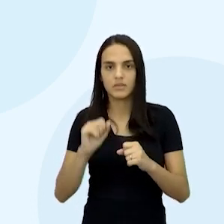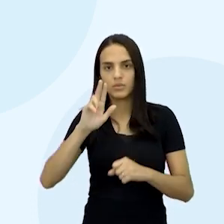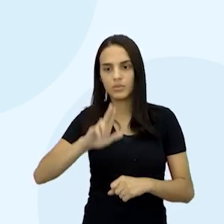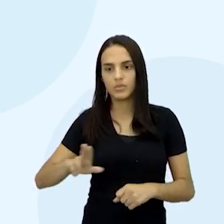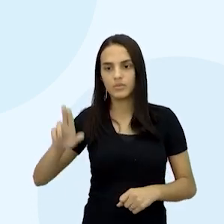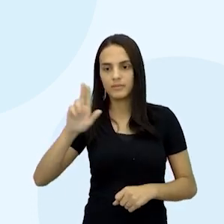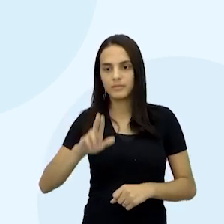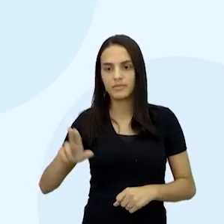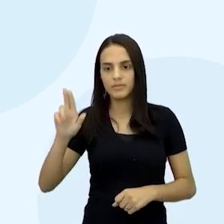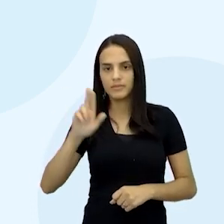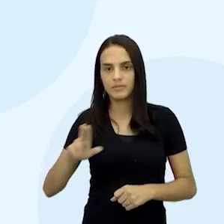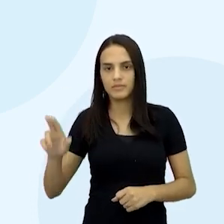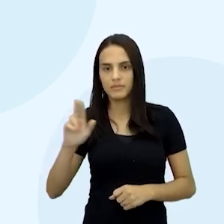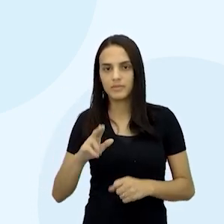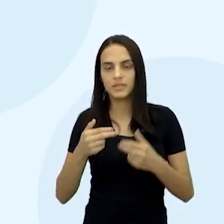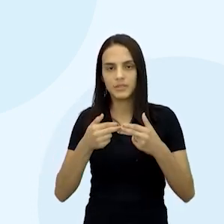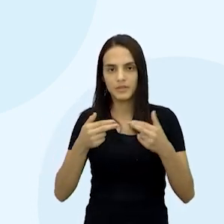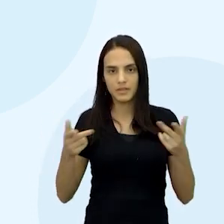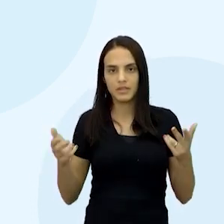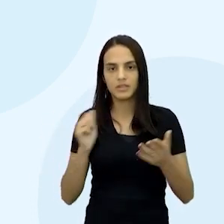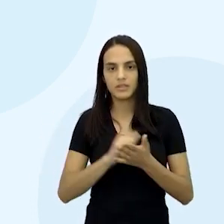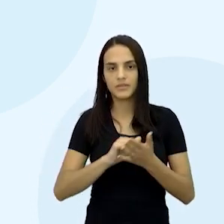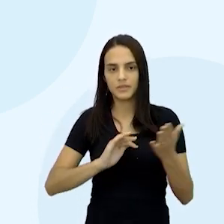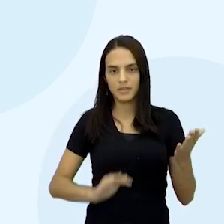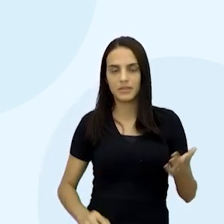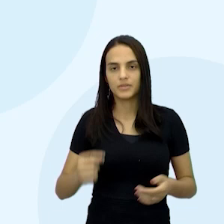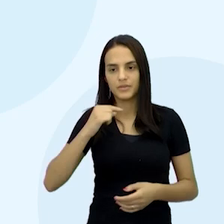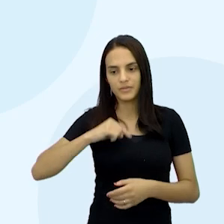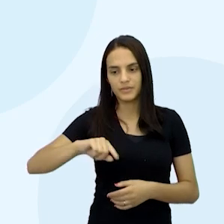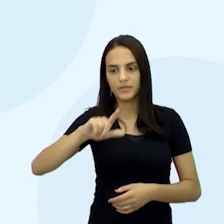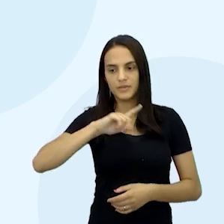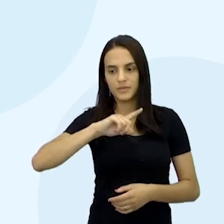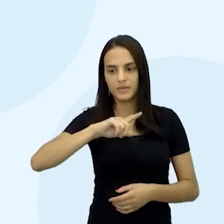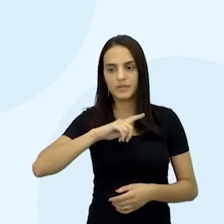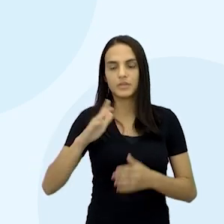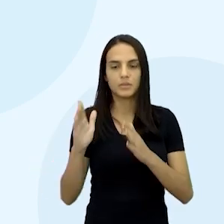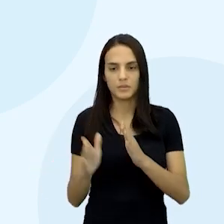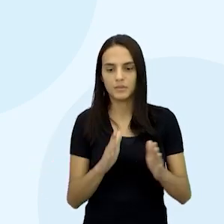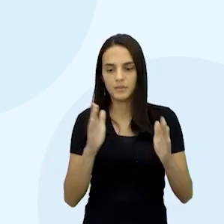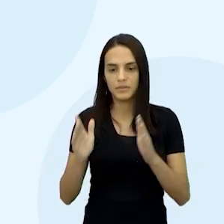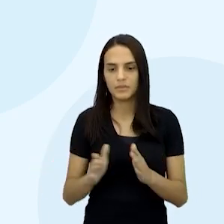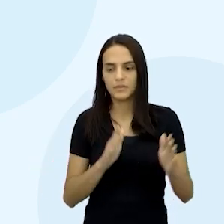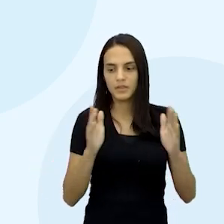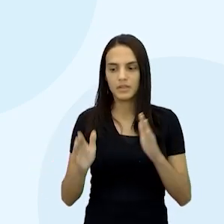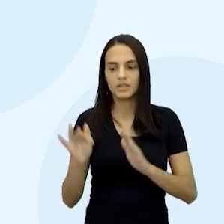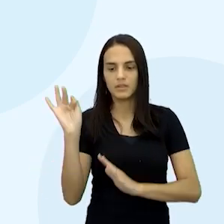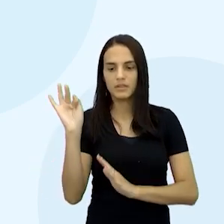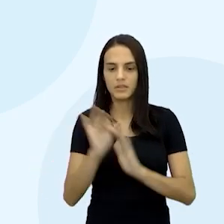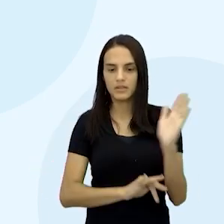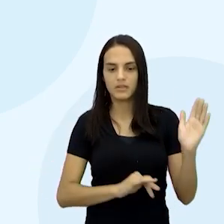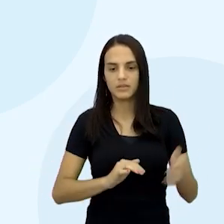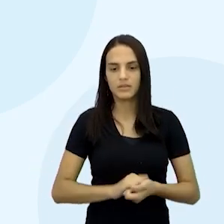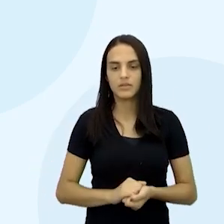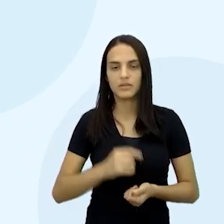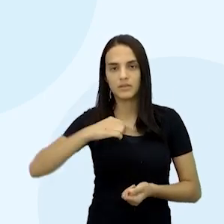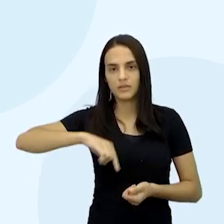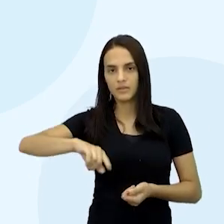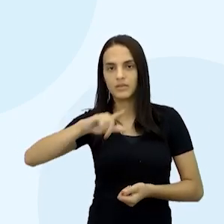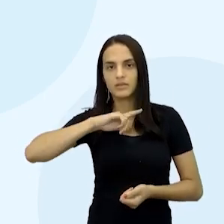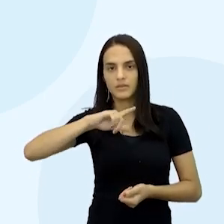aí durante essas atividades. E aí nós temos aí a elaboração de uma produção textual, nós temos